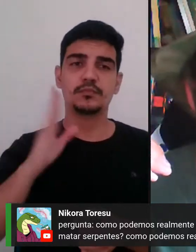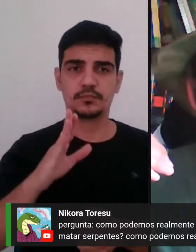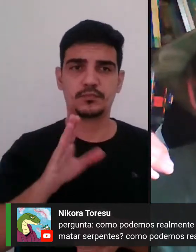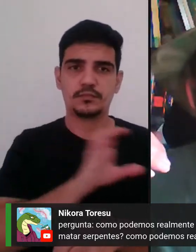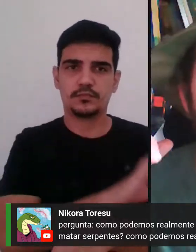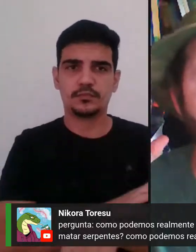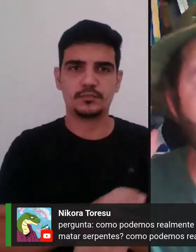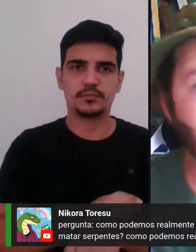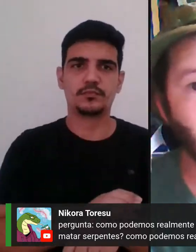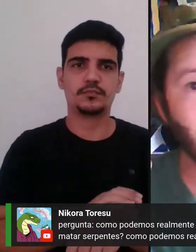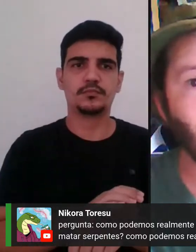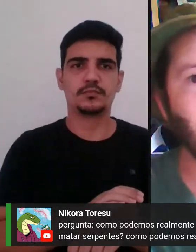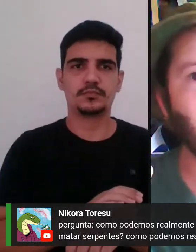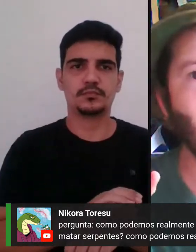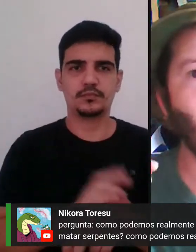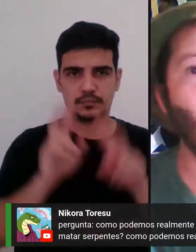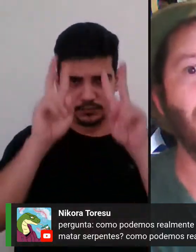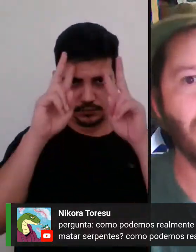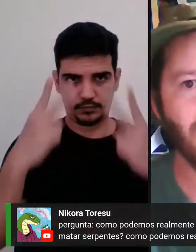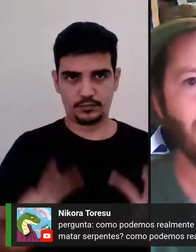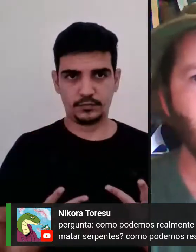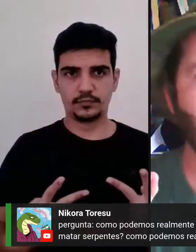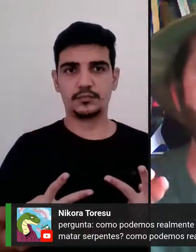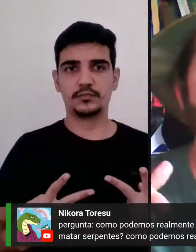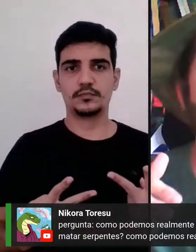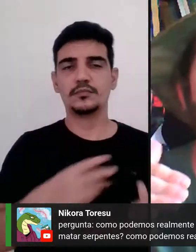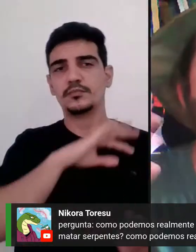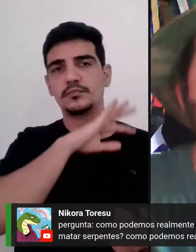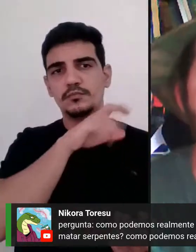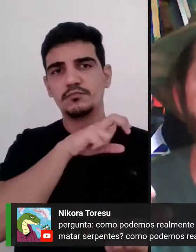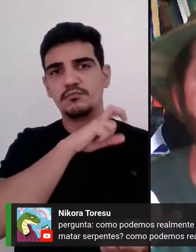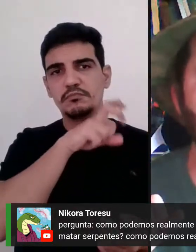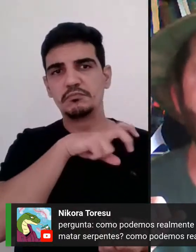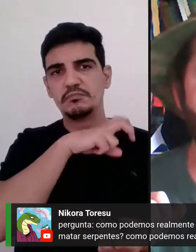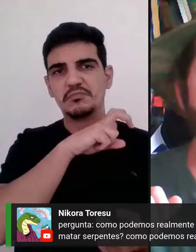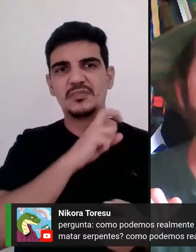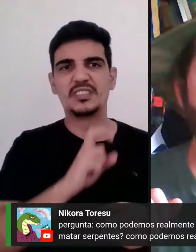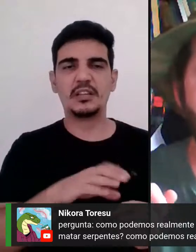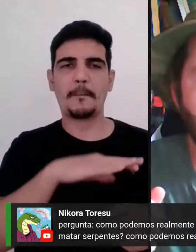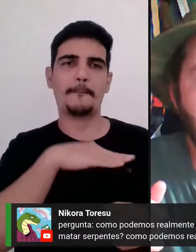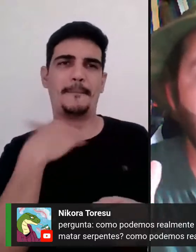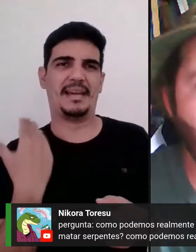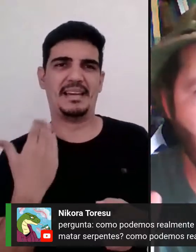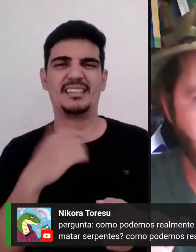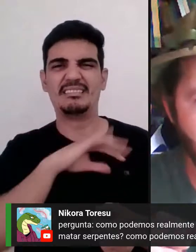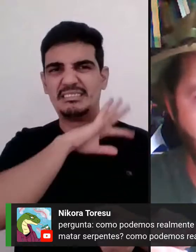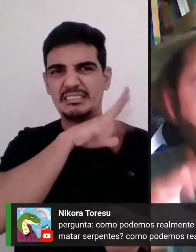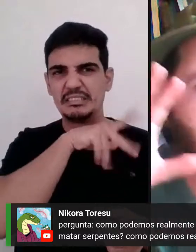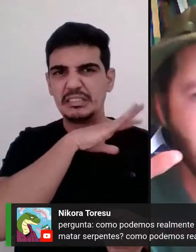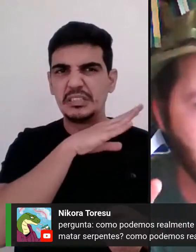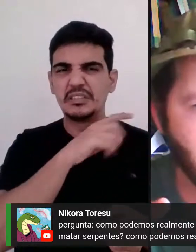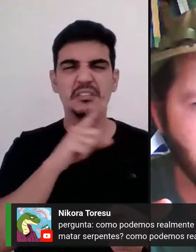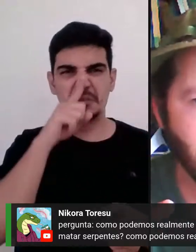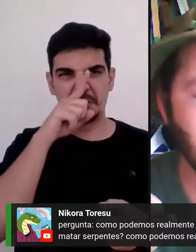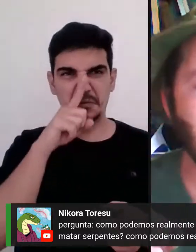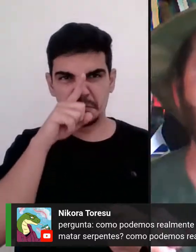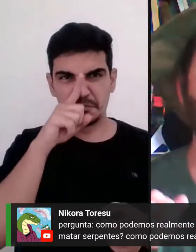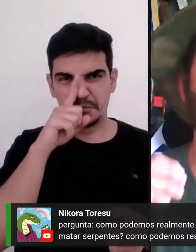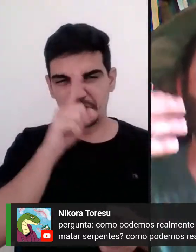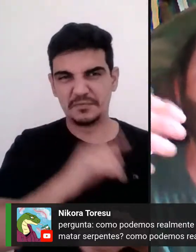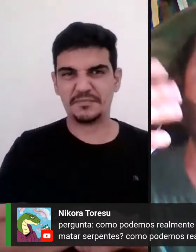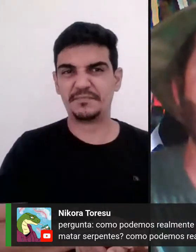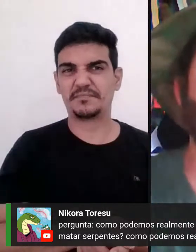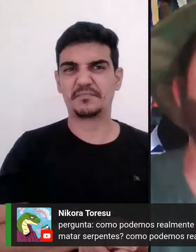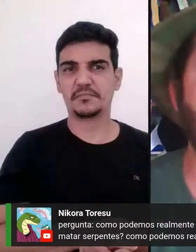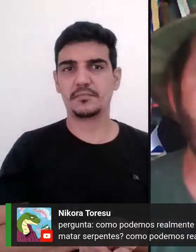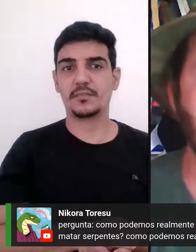humana como sendo aí um animal ruim, um animal que mata, um animal perigoso, um animal nojento. E aí